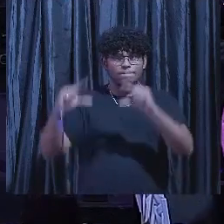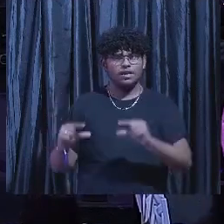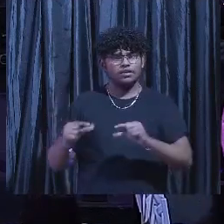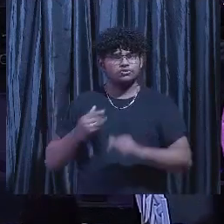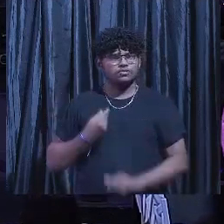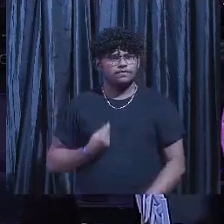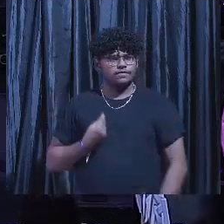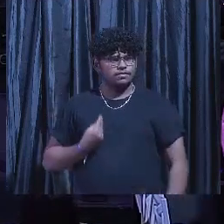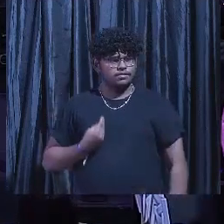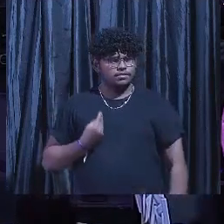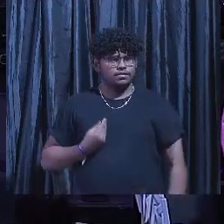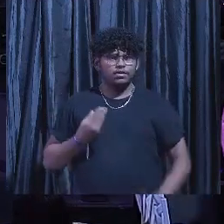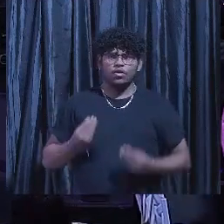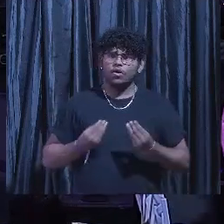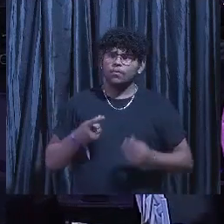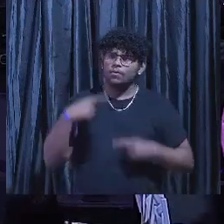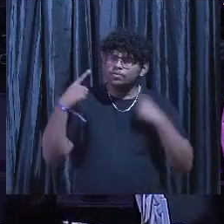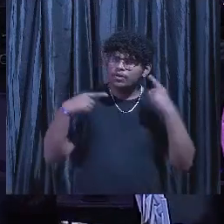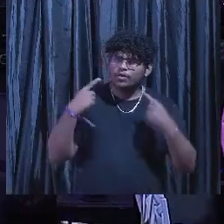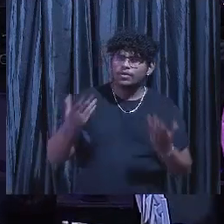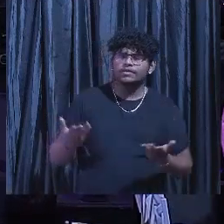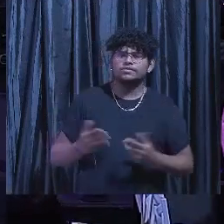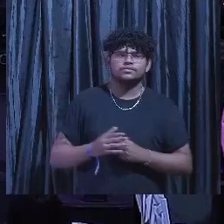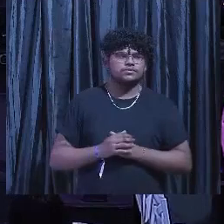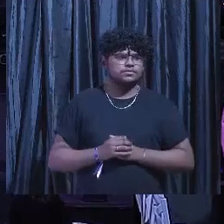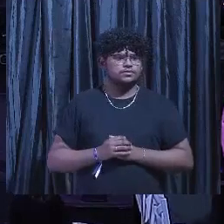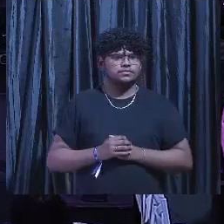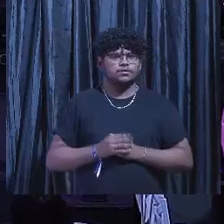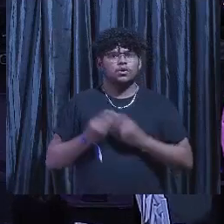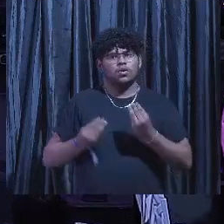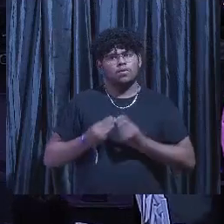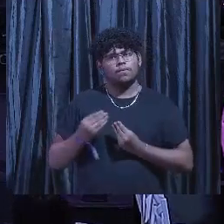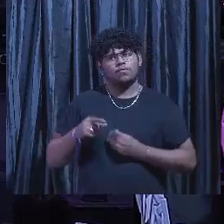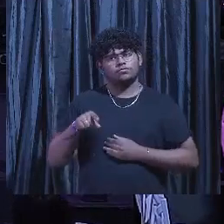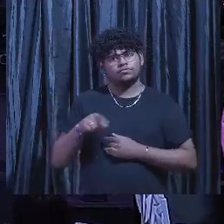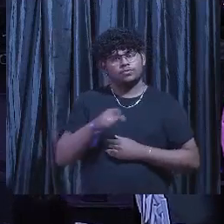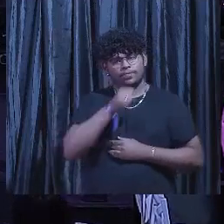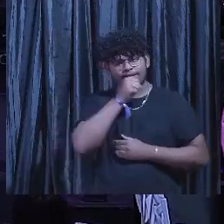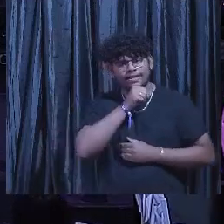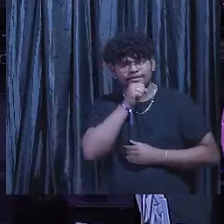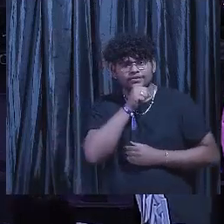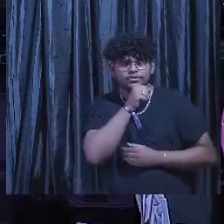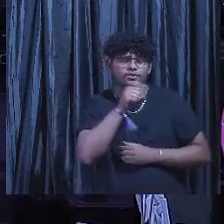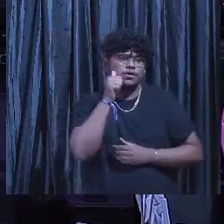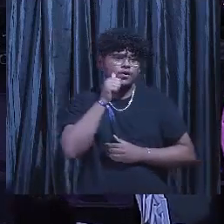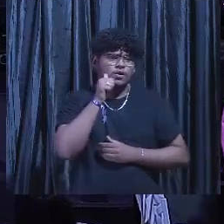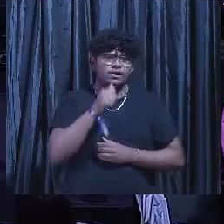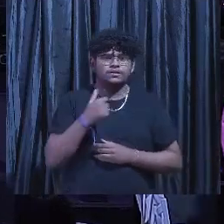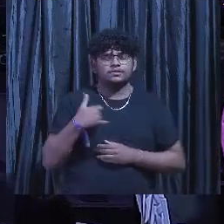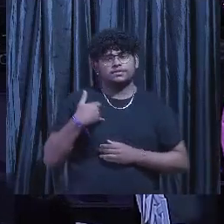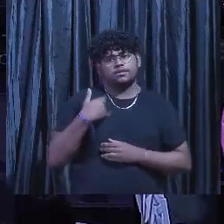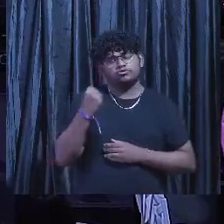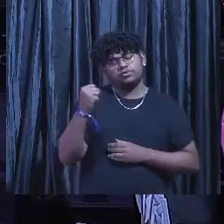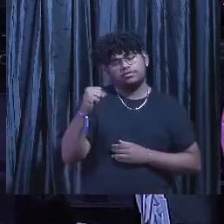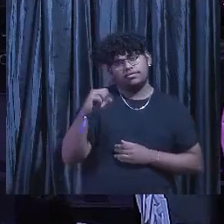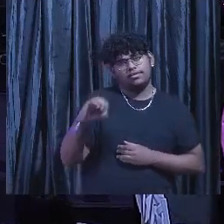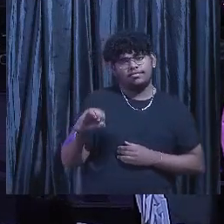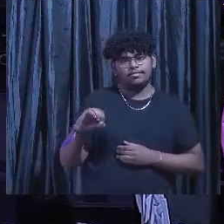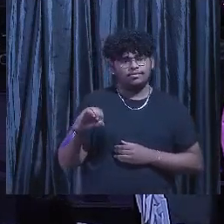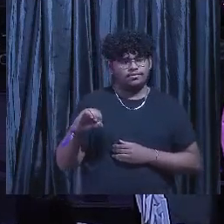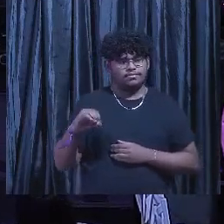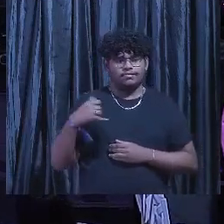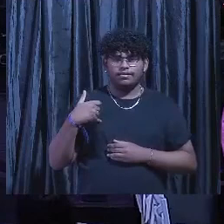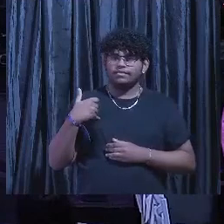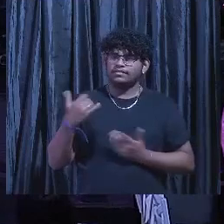é louco isso, é muito louco isso. Imaginar que uma senhora de, sei lá, 80 anos, eu vou